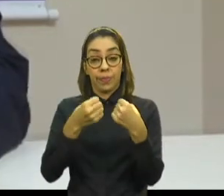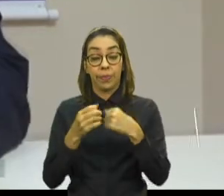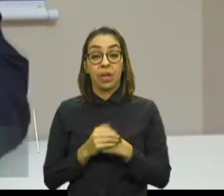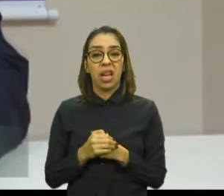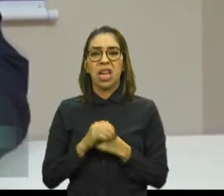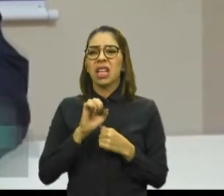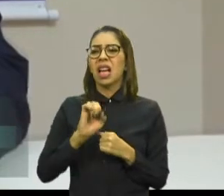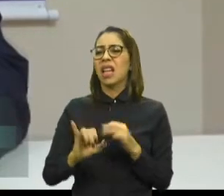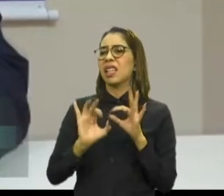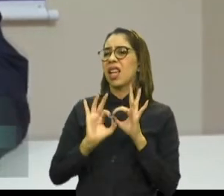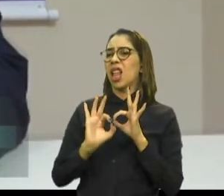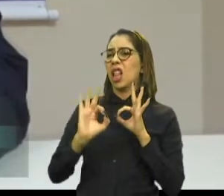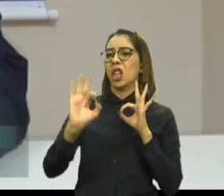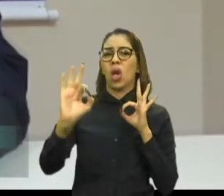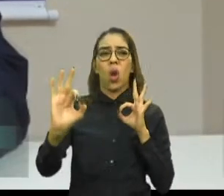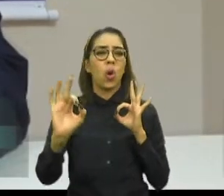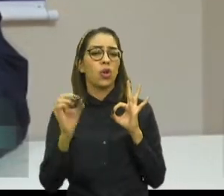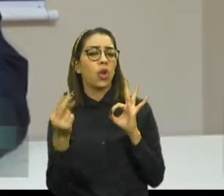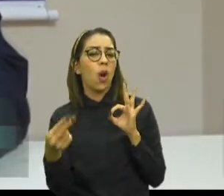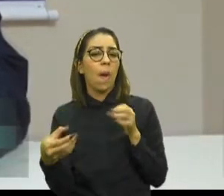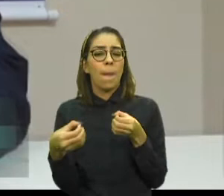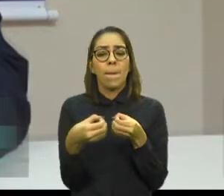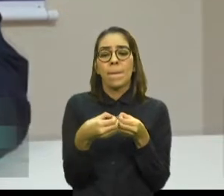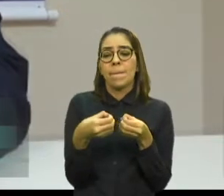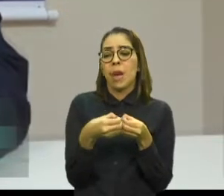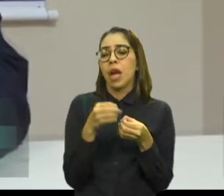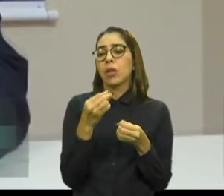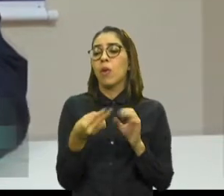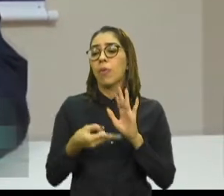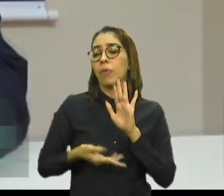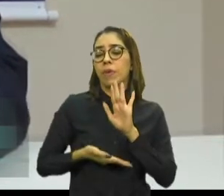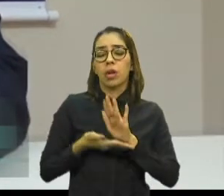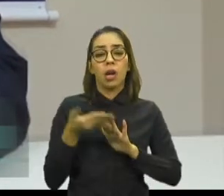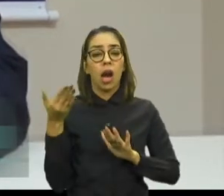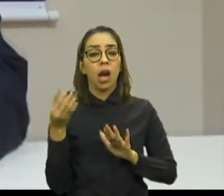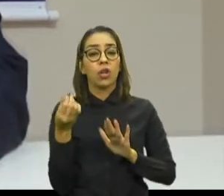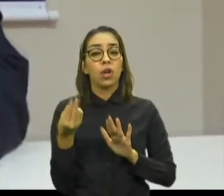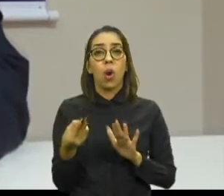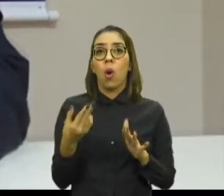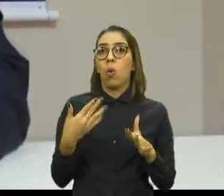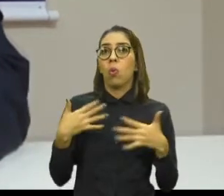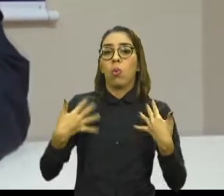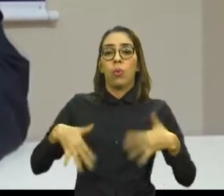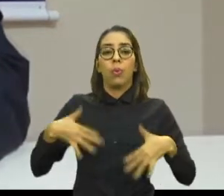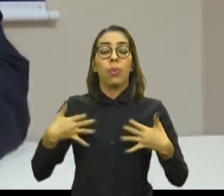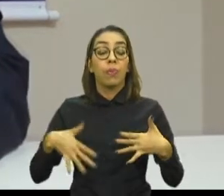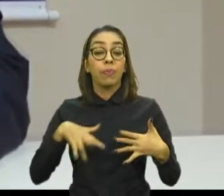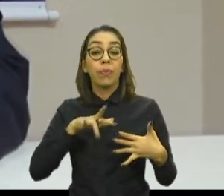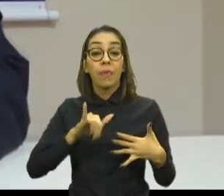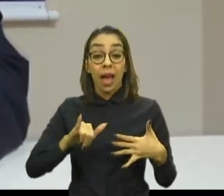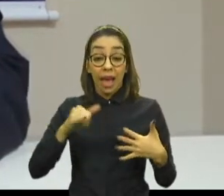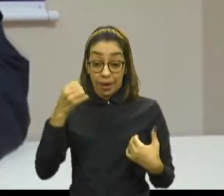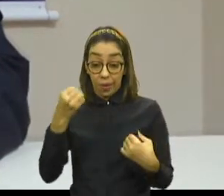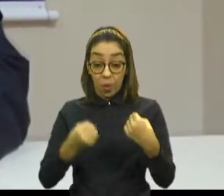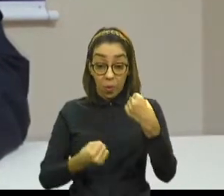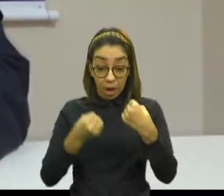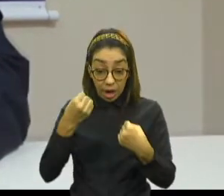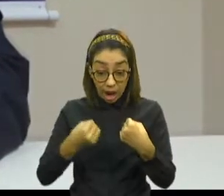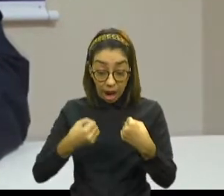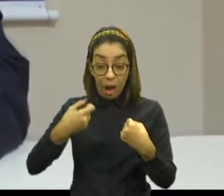distância que vai ser percorrida, viagens pequenas, viagens curtas, viagens longas, ligou o veículo, a criança ela tem que